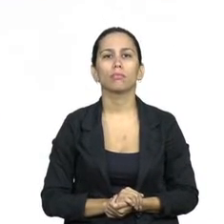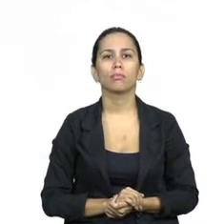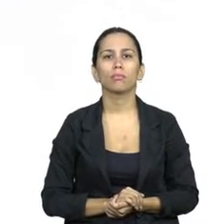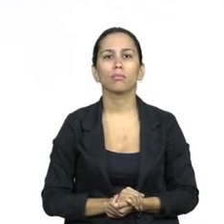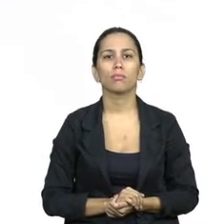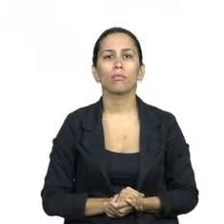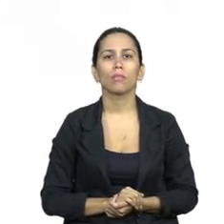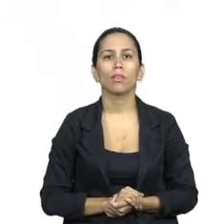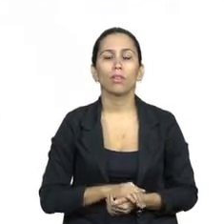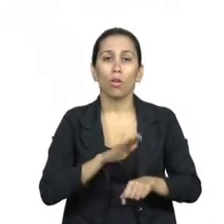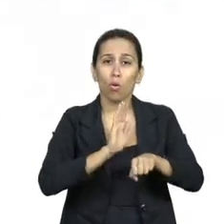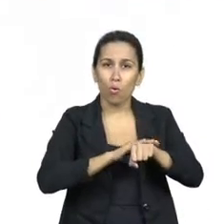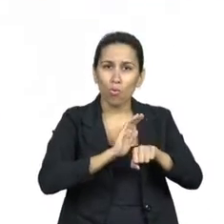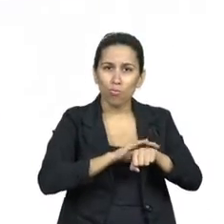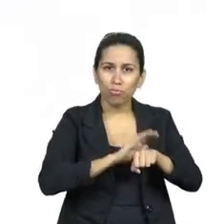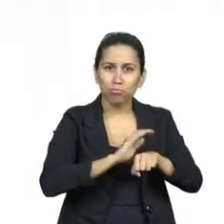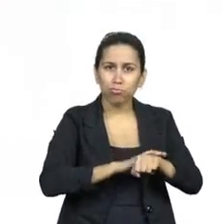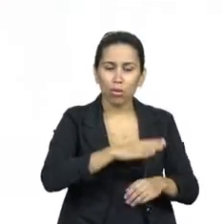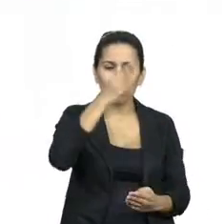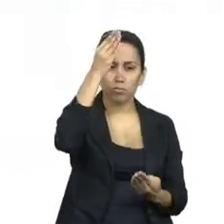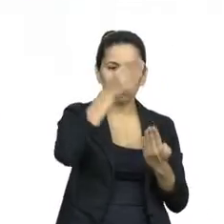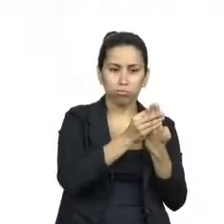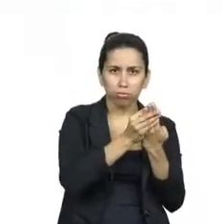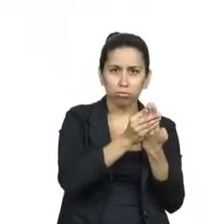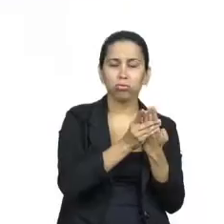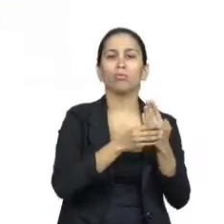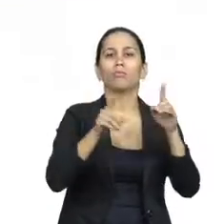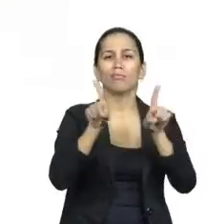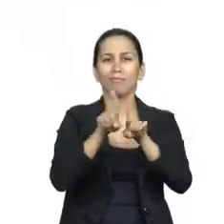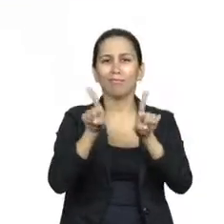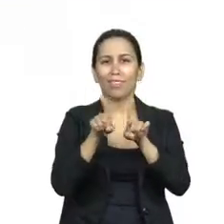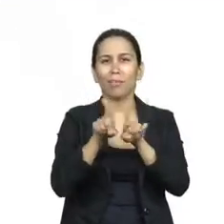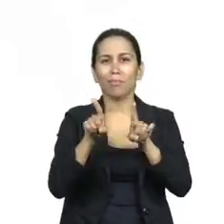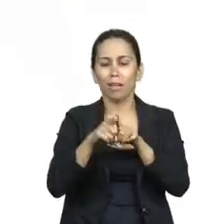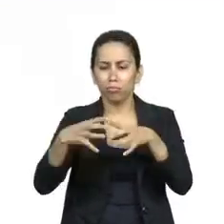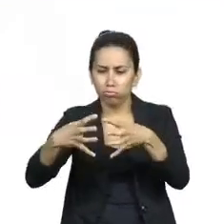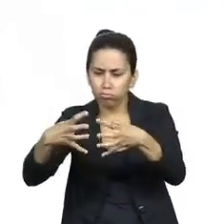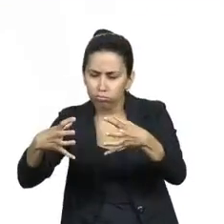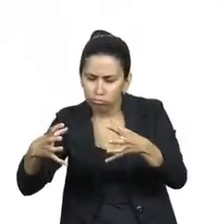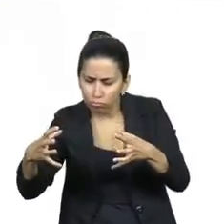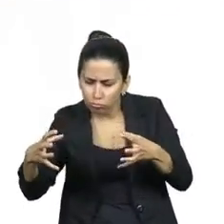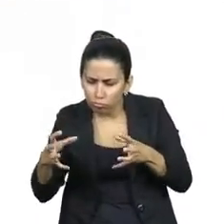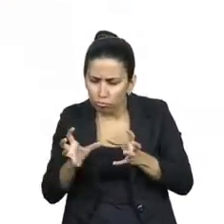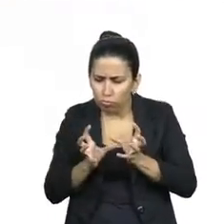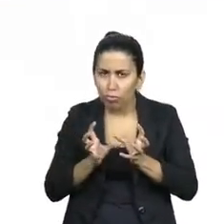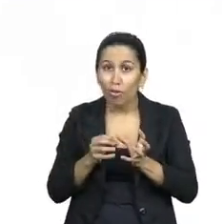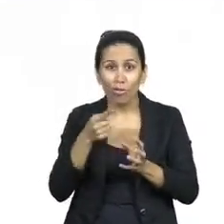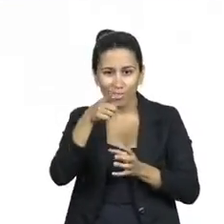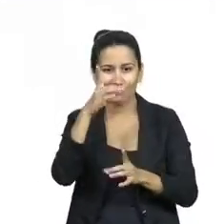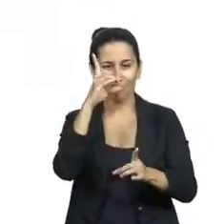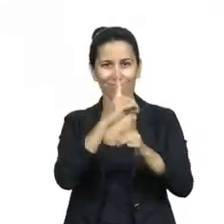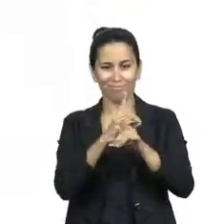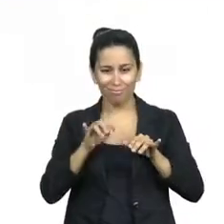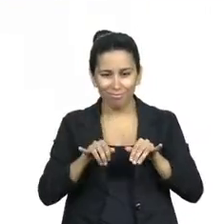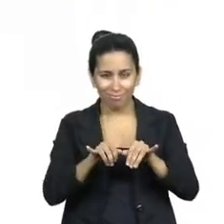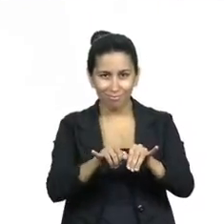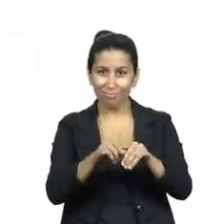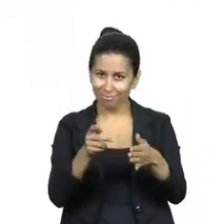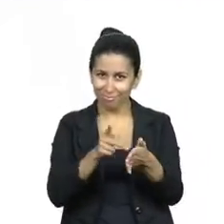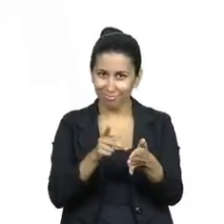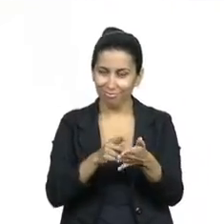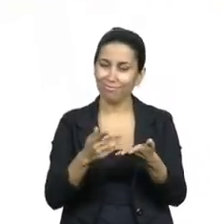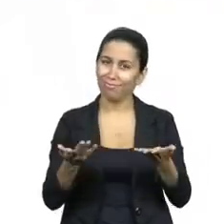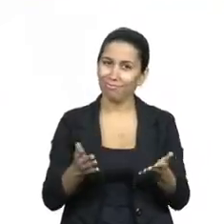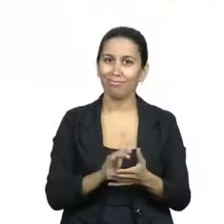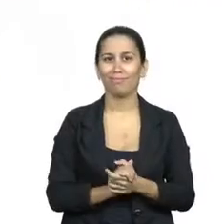O processo de embutimento em informagem dá ao produto a forma que se vê nos supermercados. E embora isso ocorra de forma automatizada,